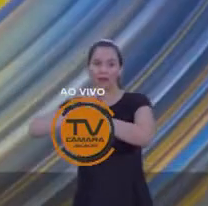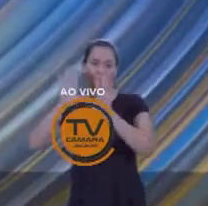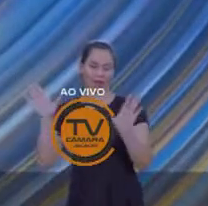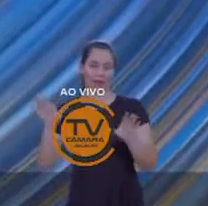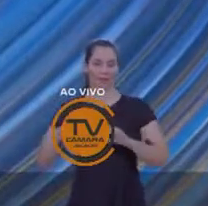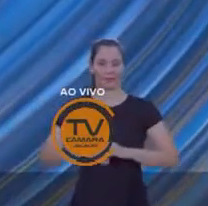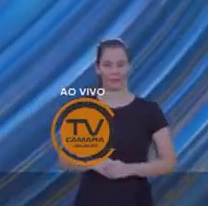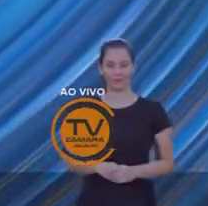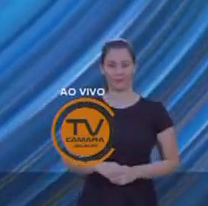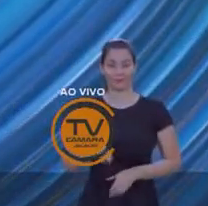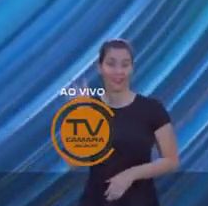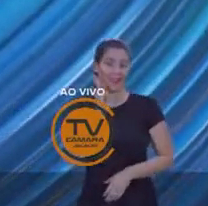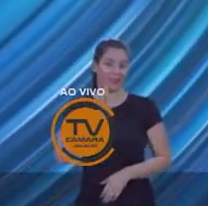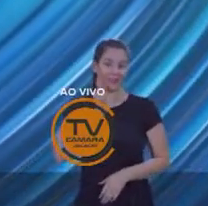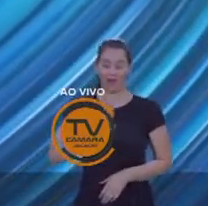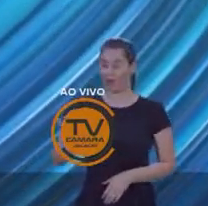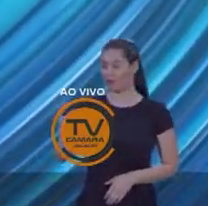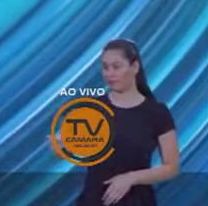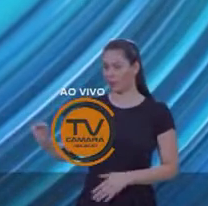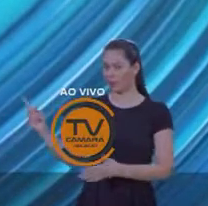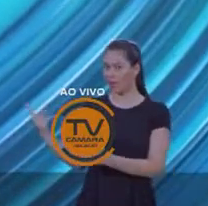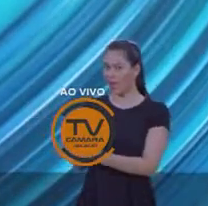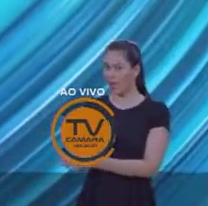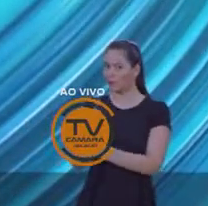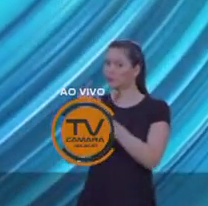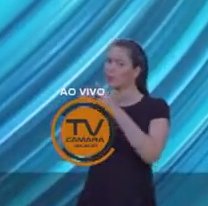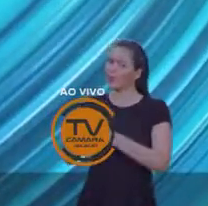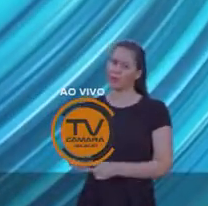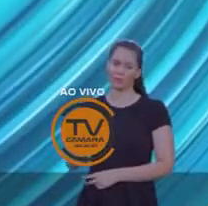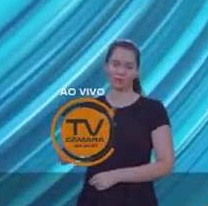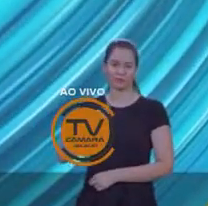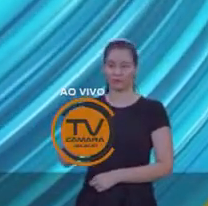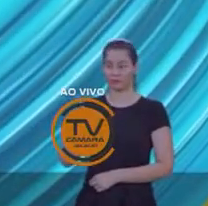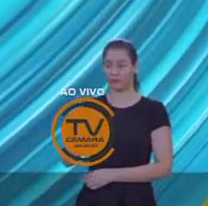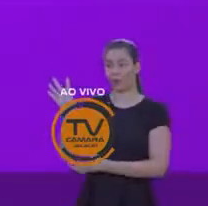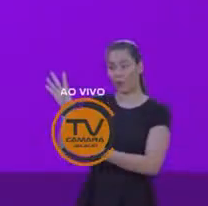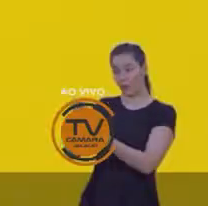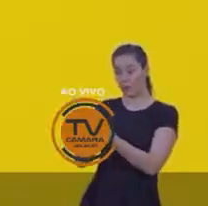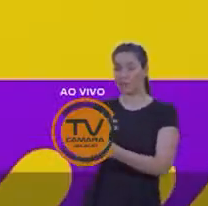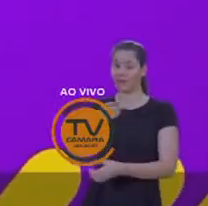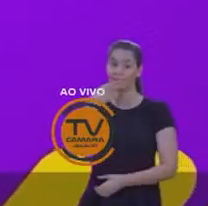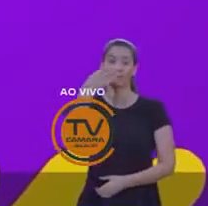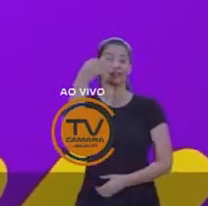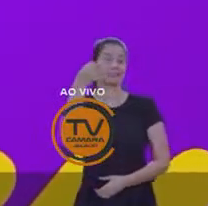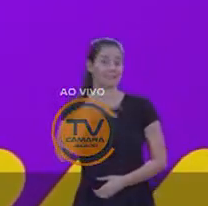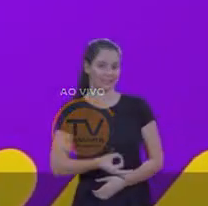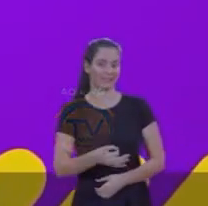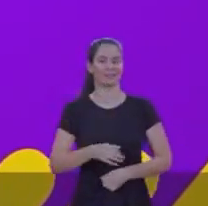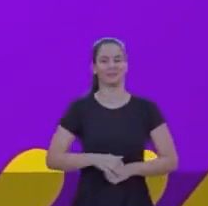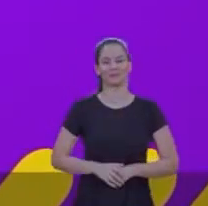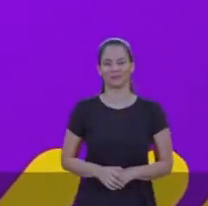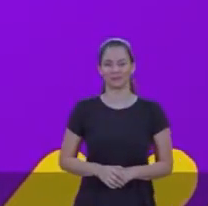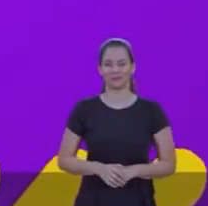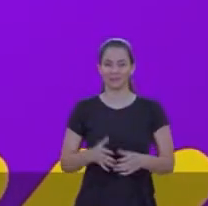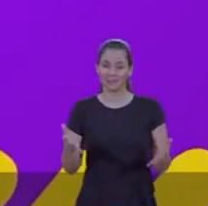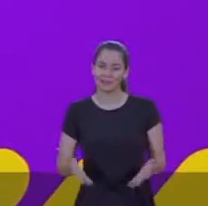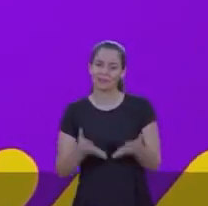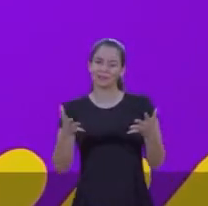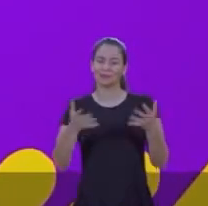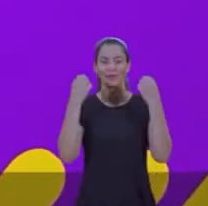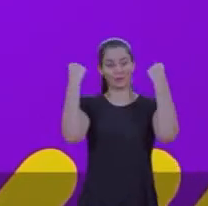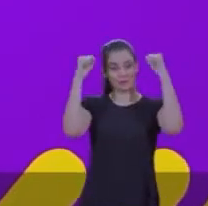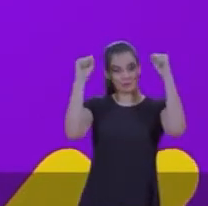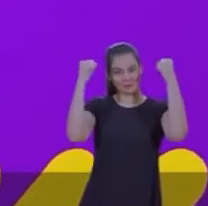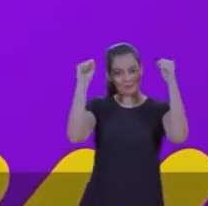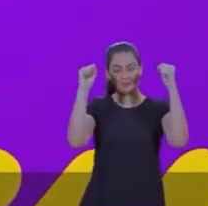não corrigir os erros de linguagem, mas repetir de maneira correta o que a criança falou errado. É claro, estimular